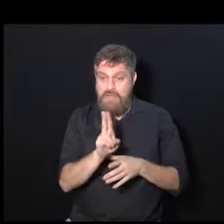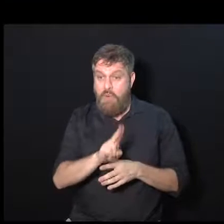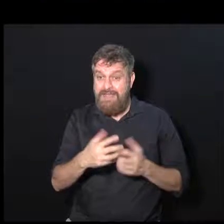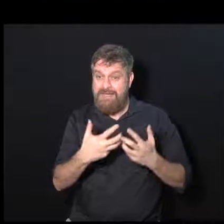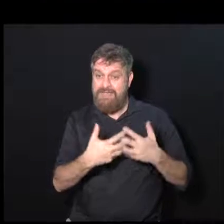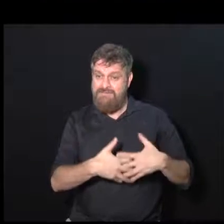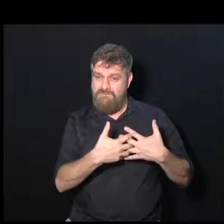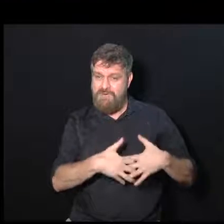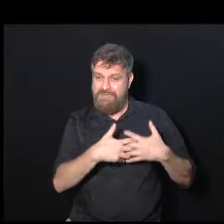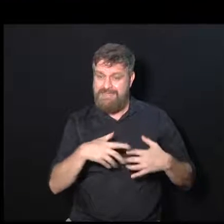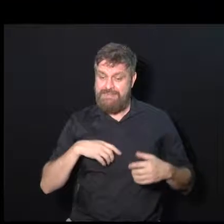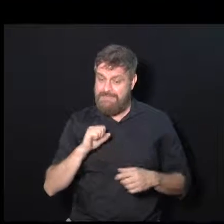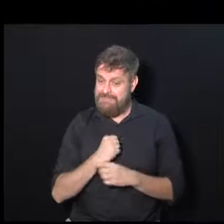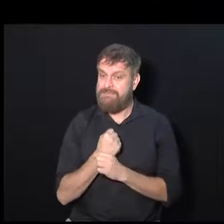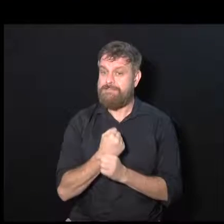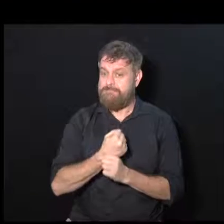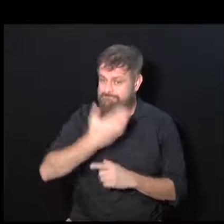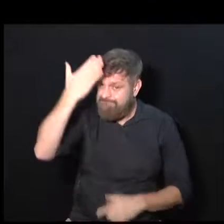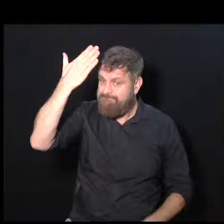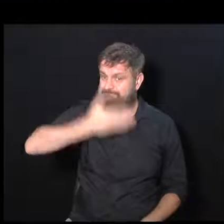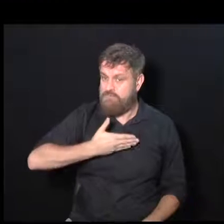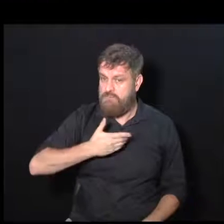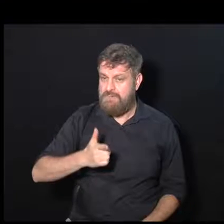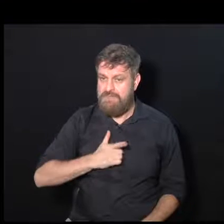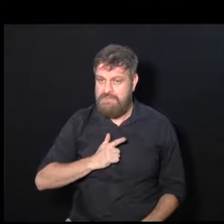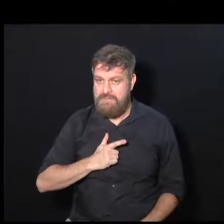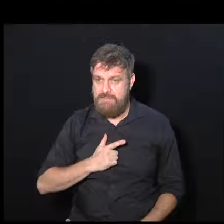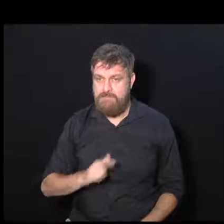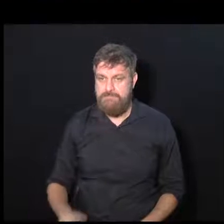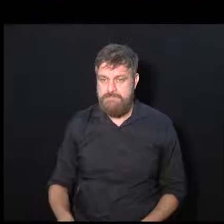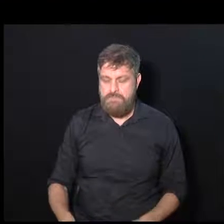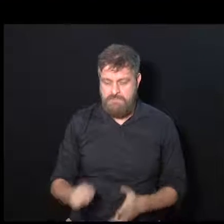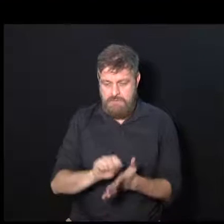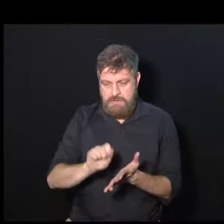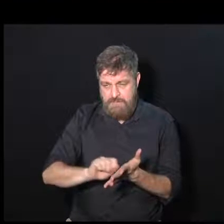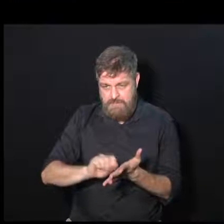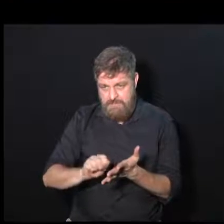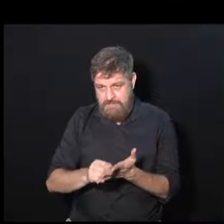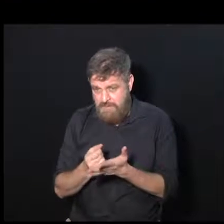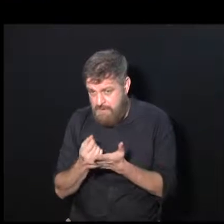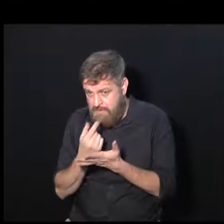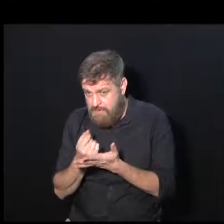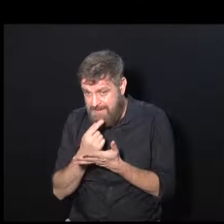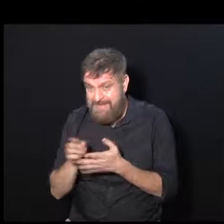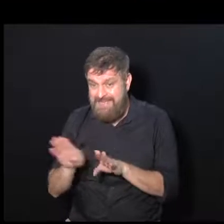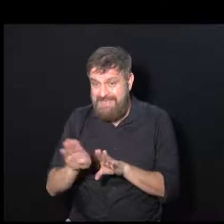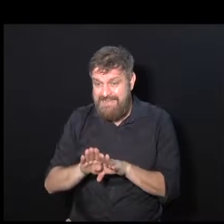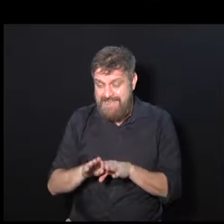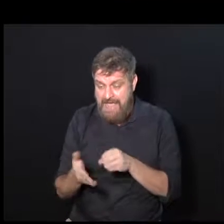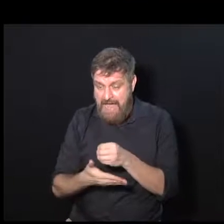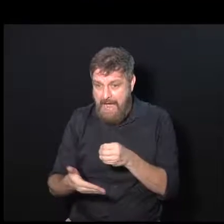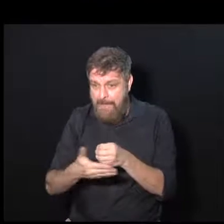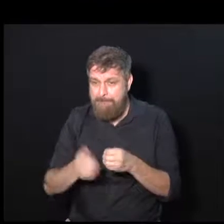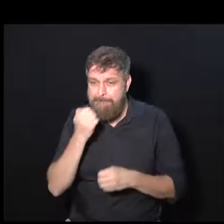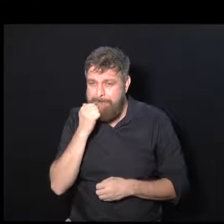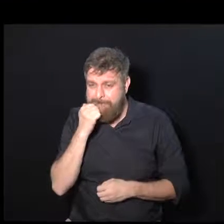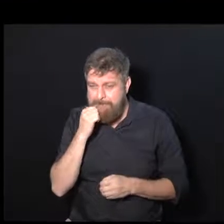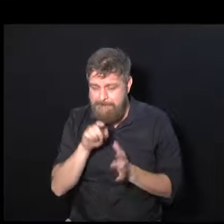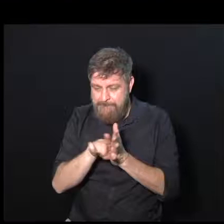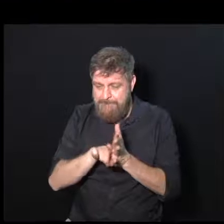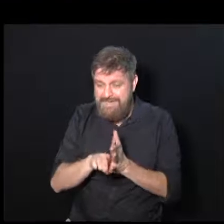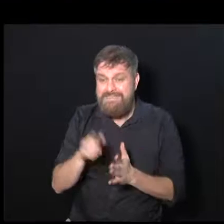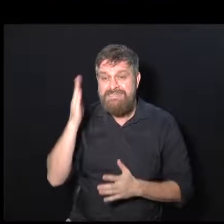eficácia e segurança comprovada, drogas vegetais inscritas em farmacopeias ou com referências técnicas sobre os